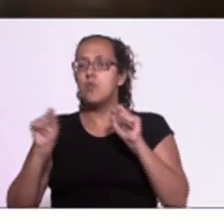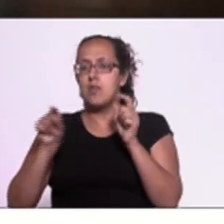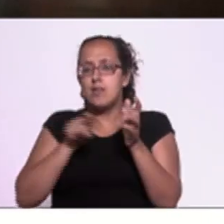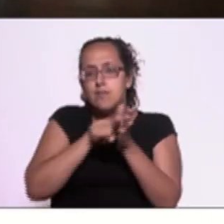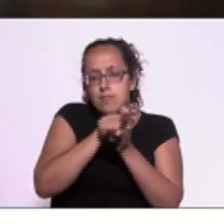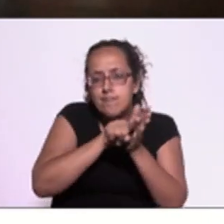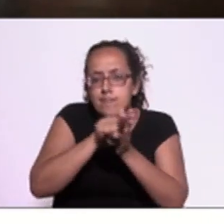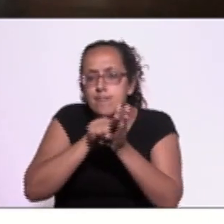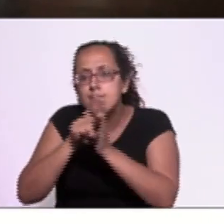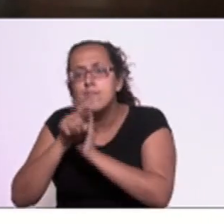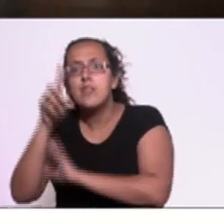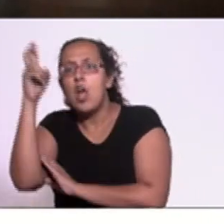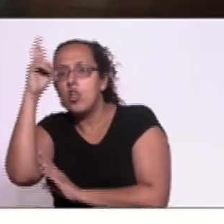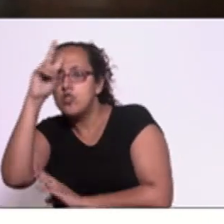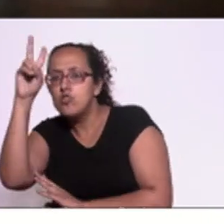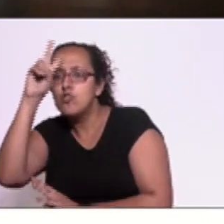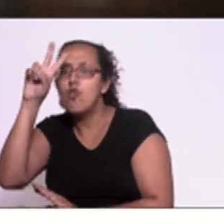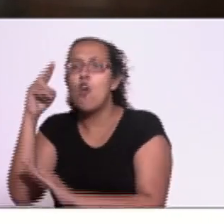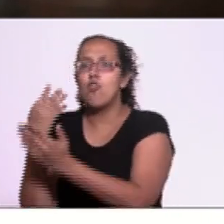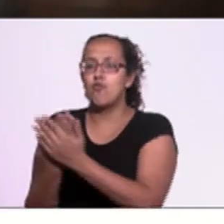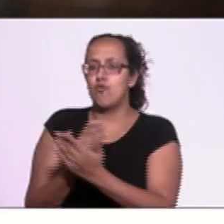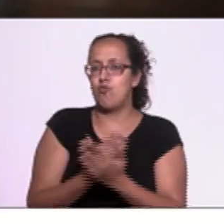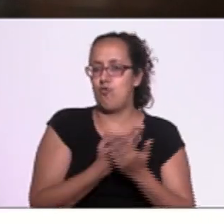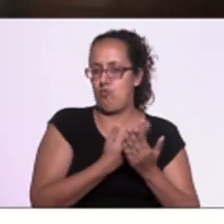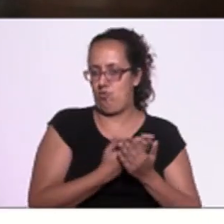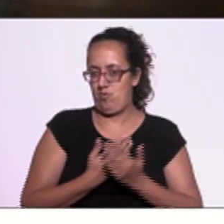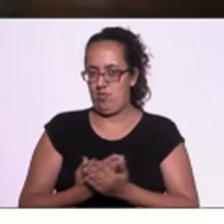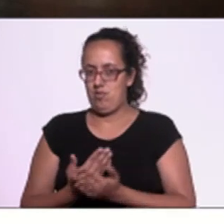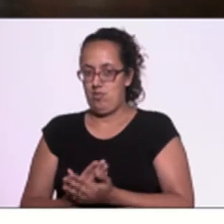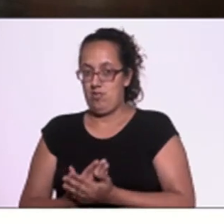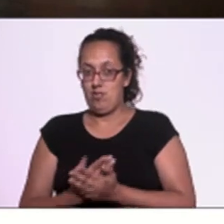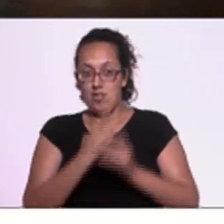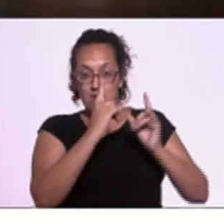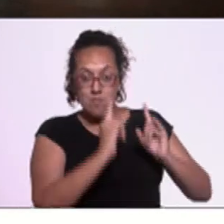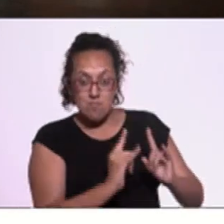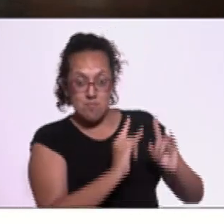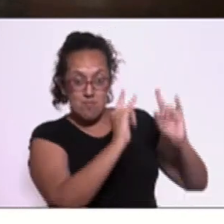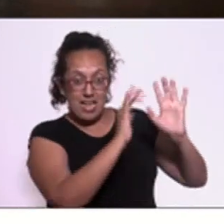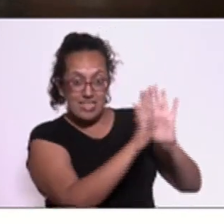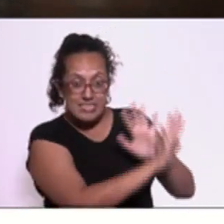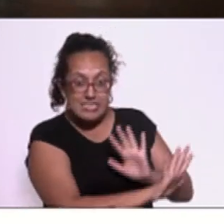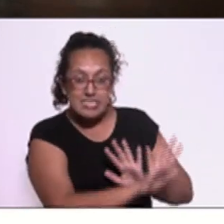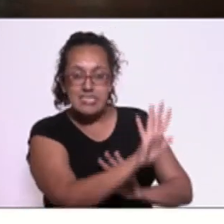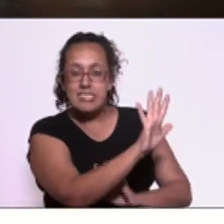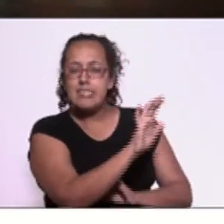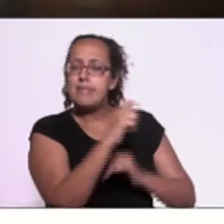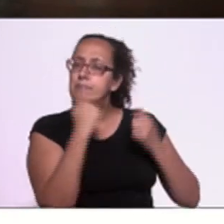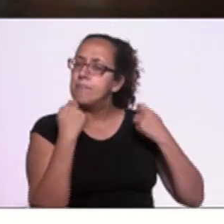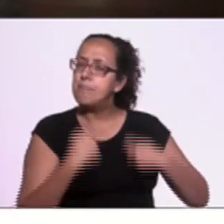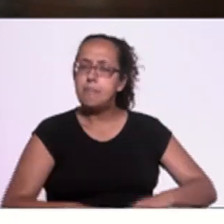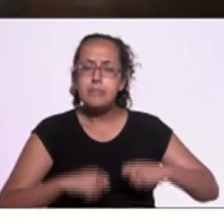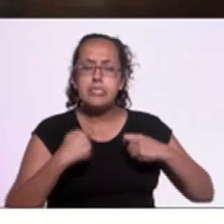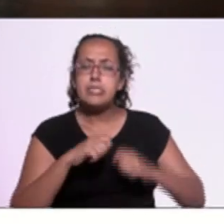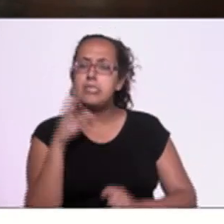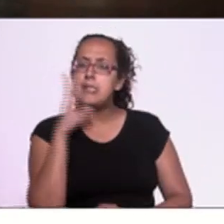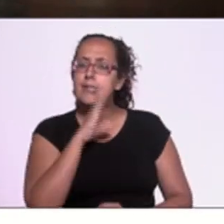pesquisadores, historiadores e estudiosos. O prédio precisa ser